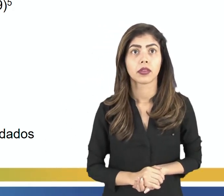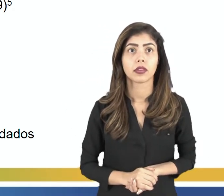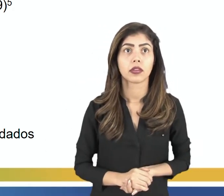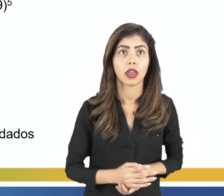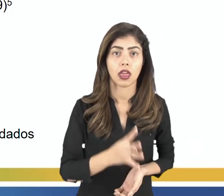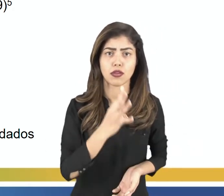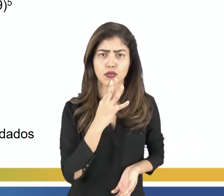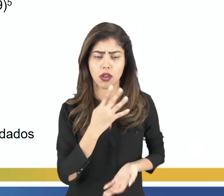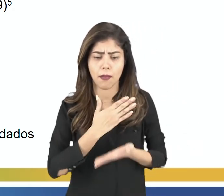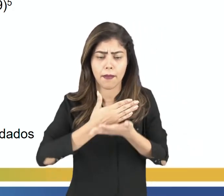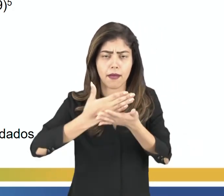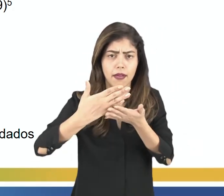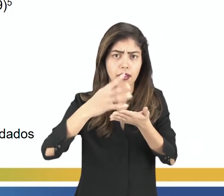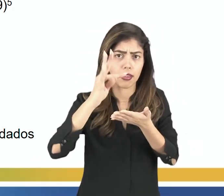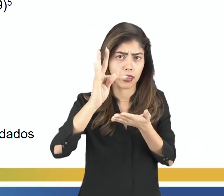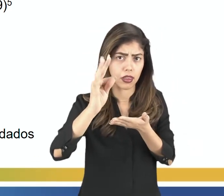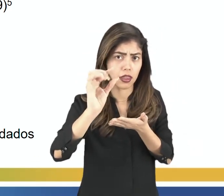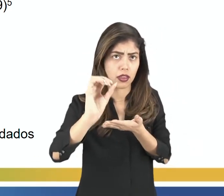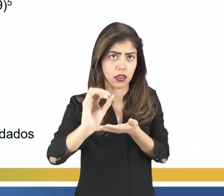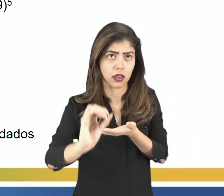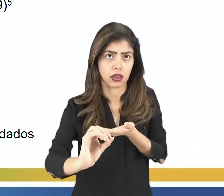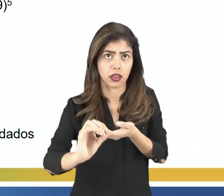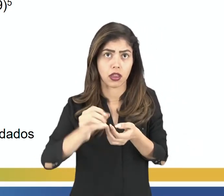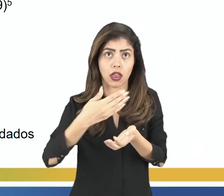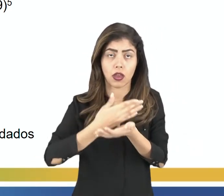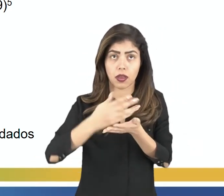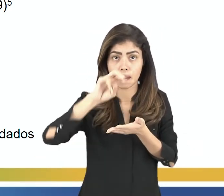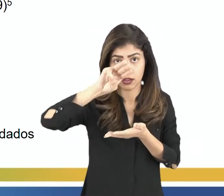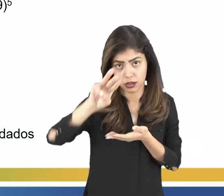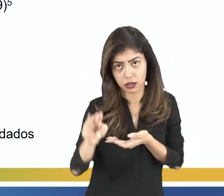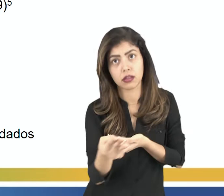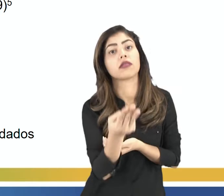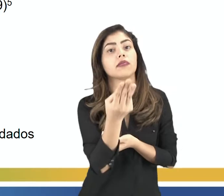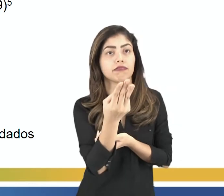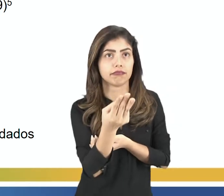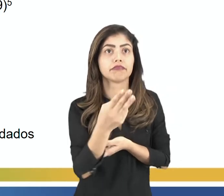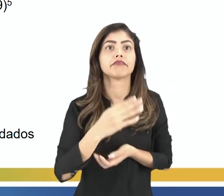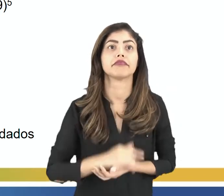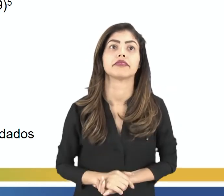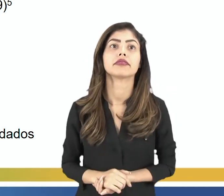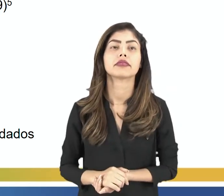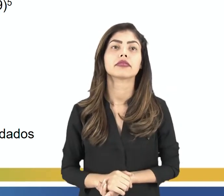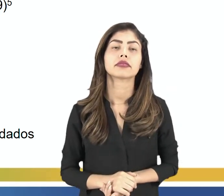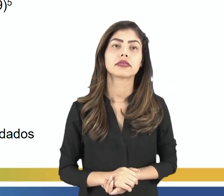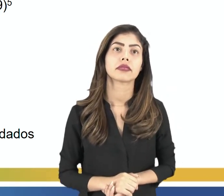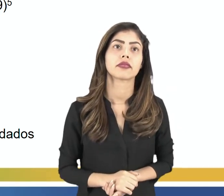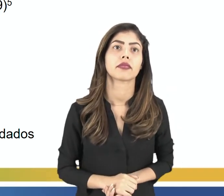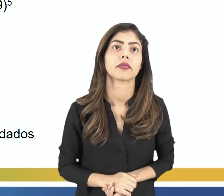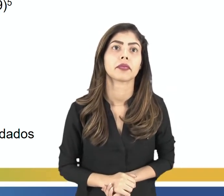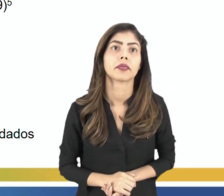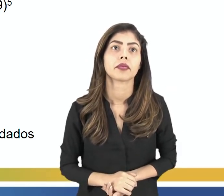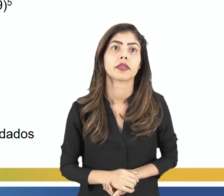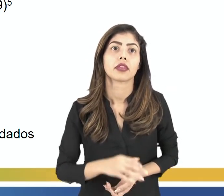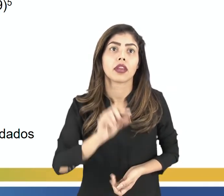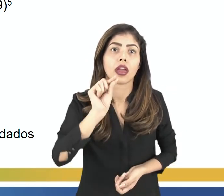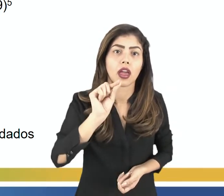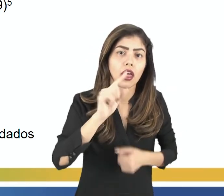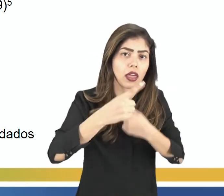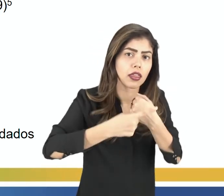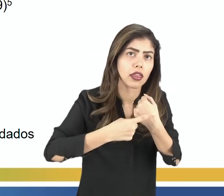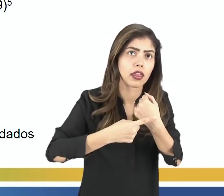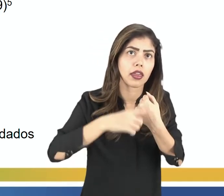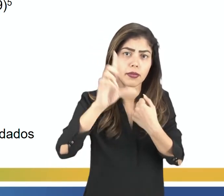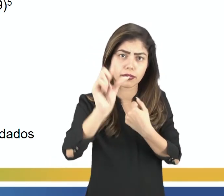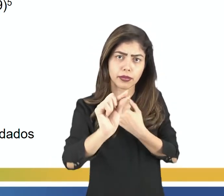é a temperatura inicial de 3.000 graus Celsius, que foi dado no início da questão. O meu T minúsculo é o tempo dado